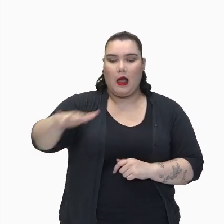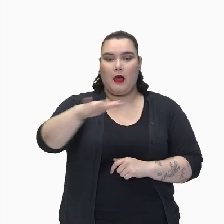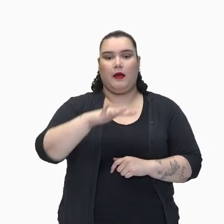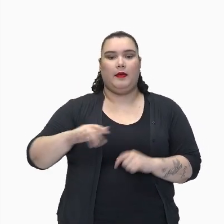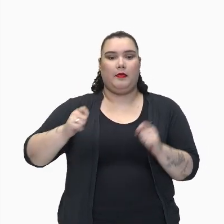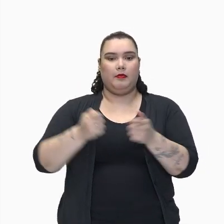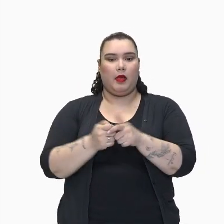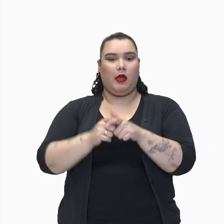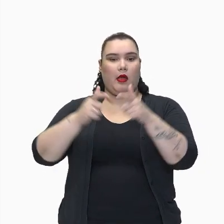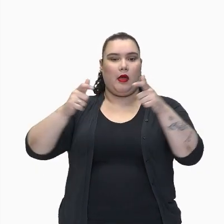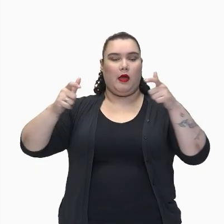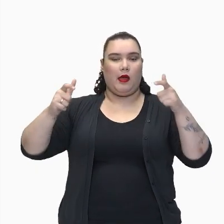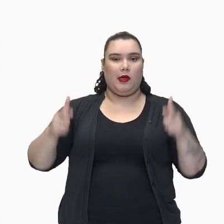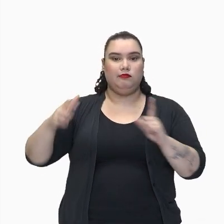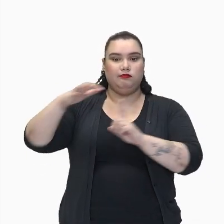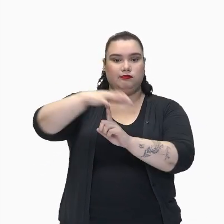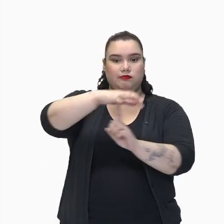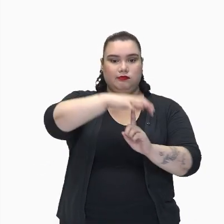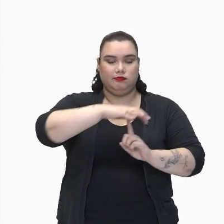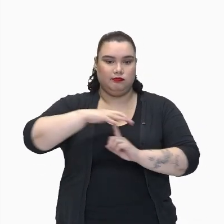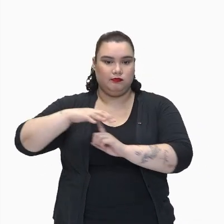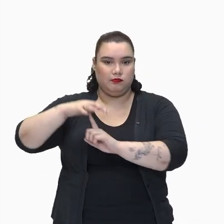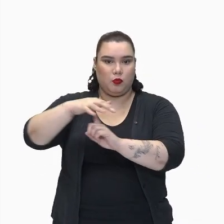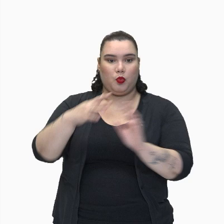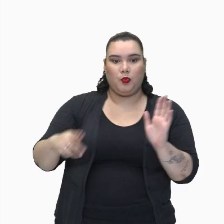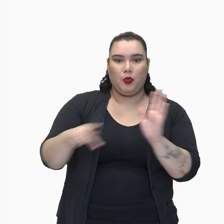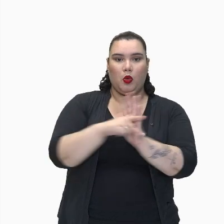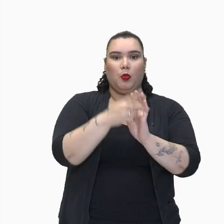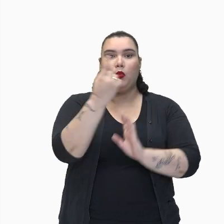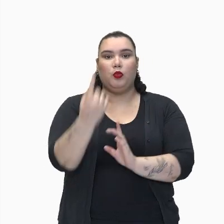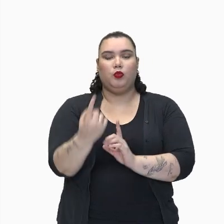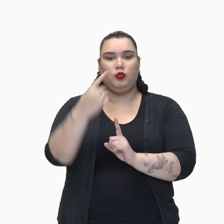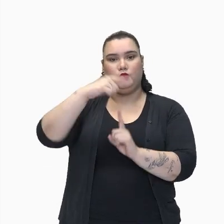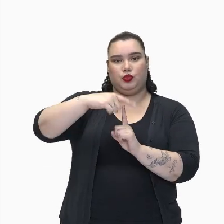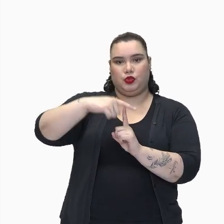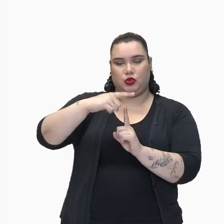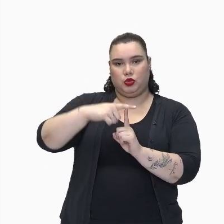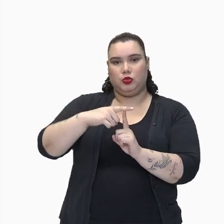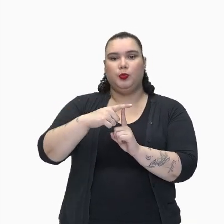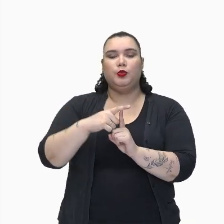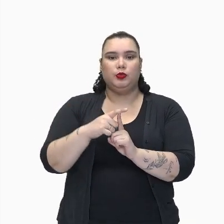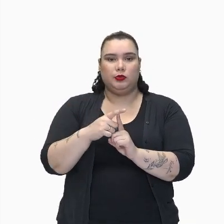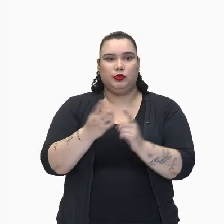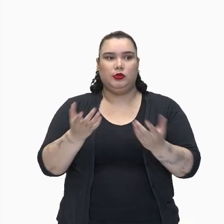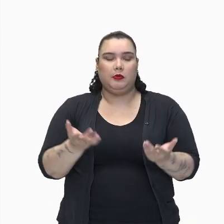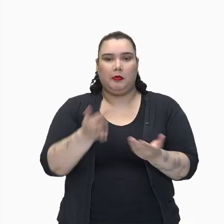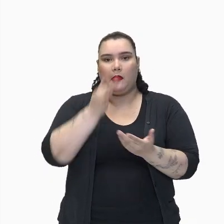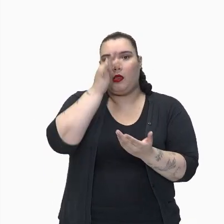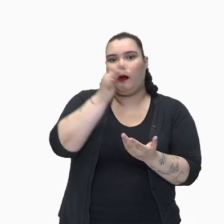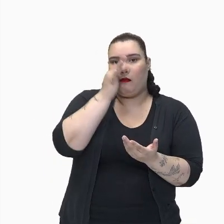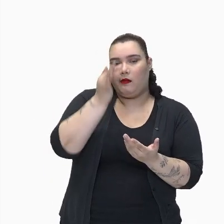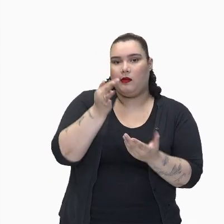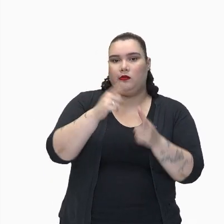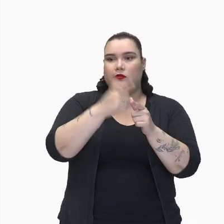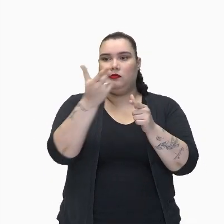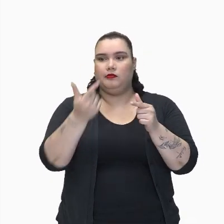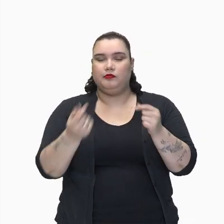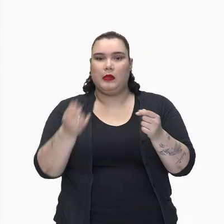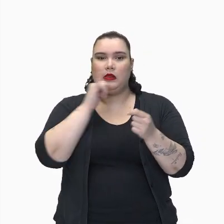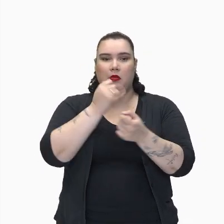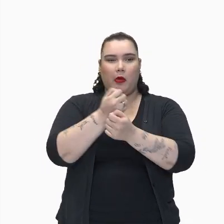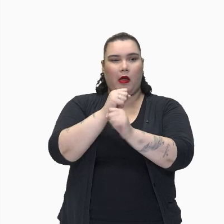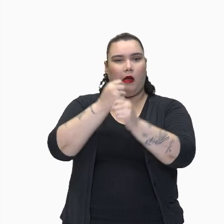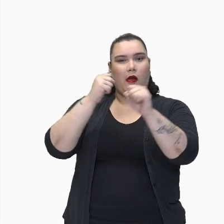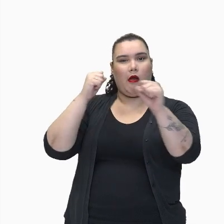grandes propriedades que cultivam um tipo só de planta, né? Uma grande plantação de soja, por exemplo, que não é o